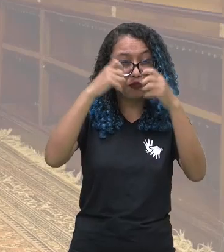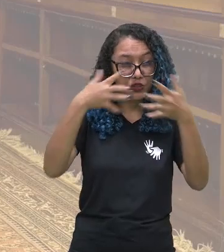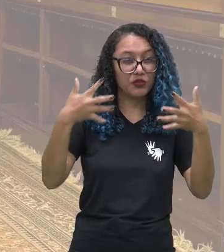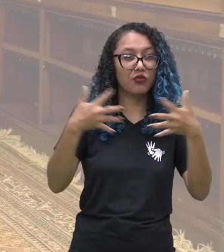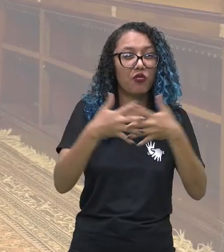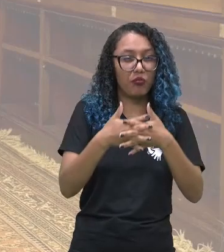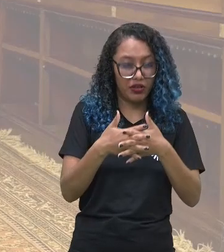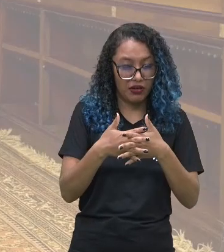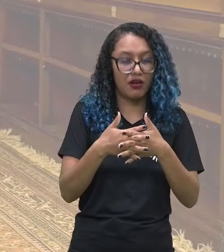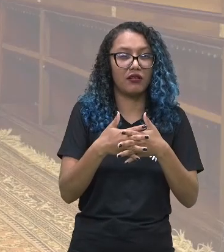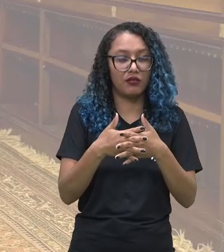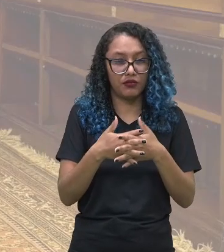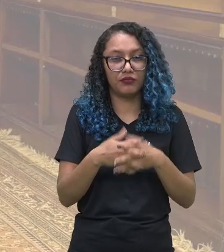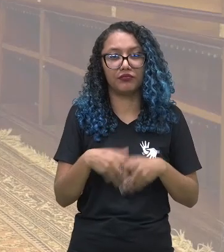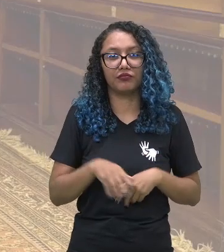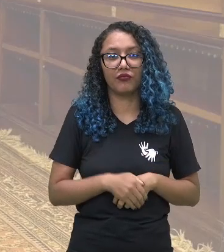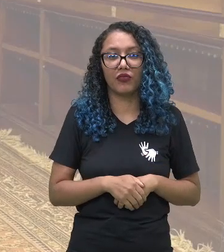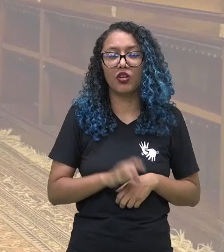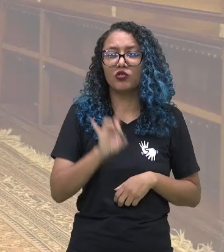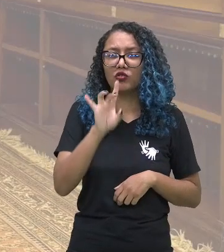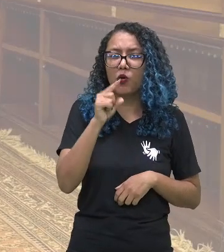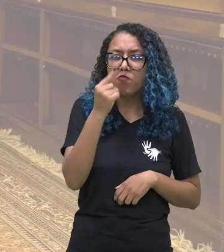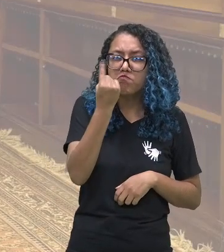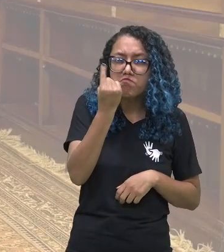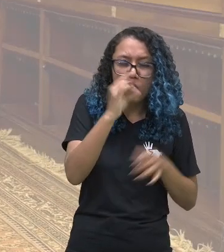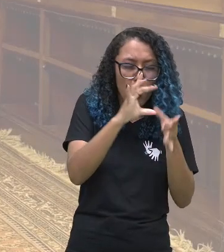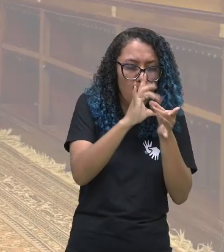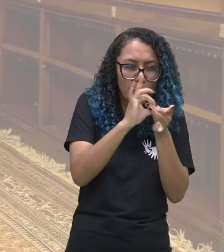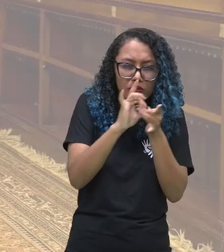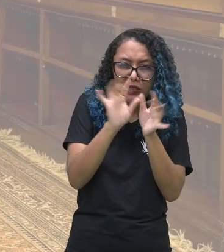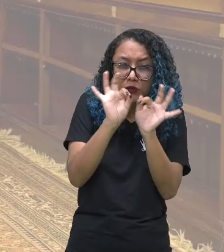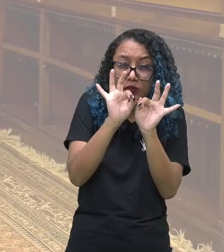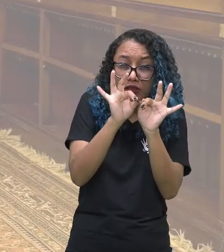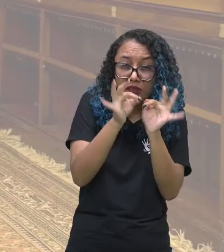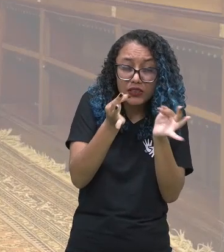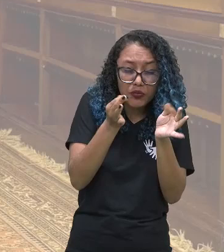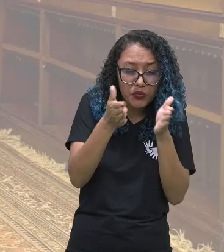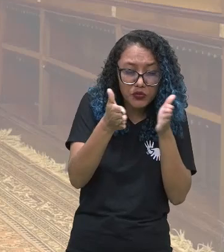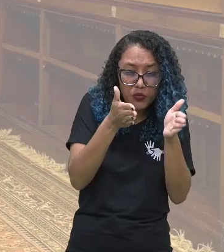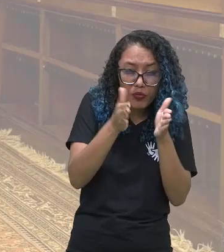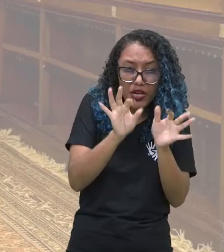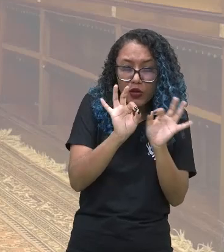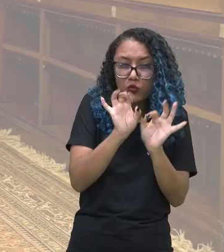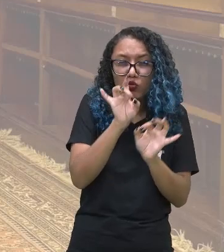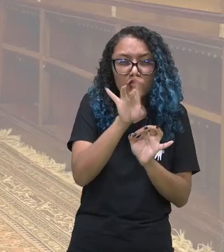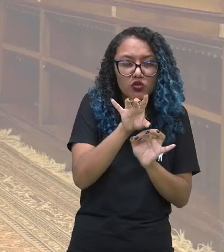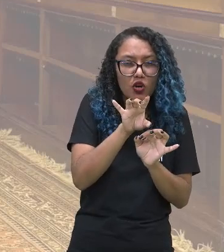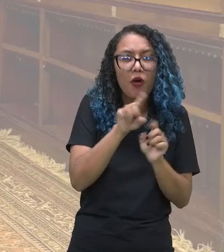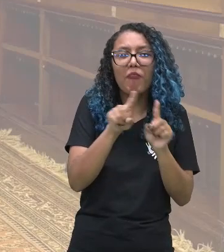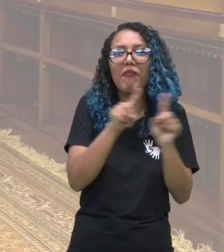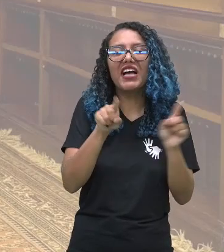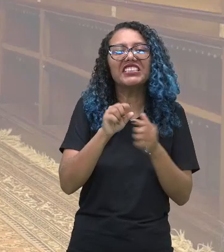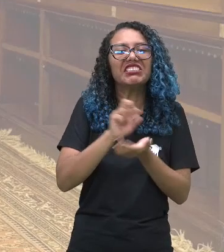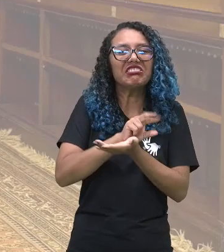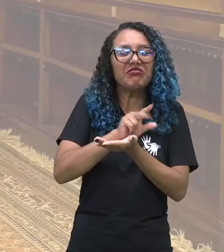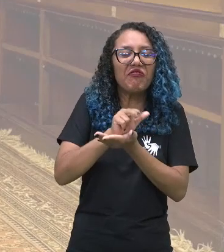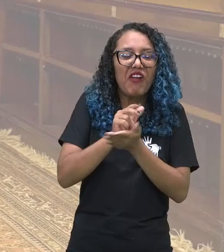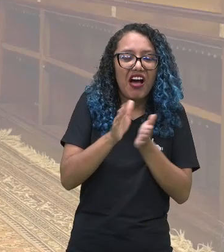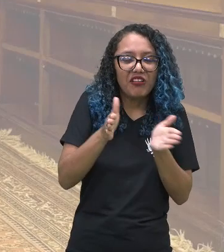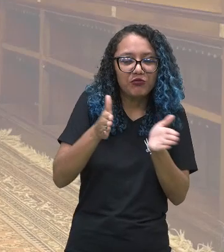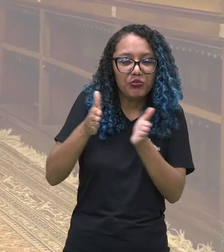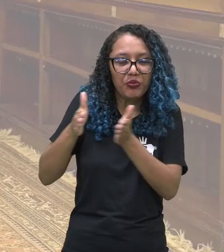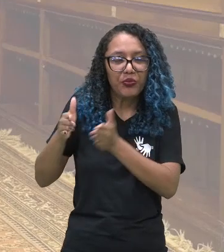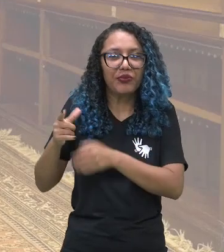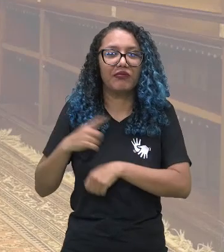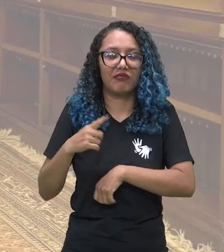assim, é apenas uma parte da história do Brasil e tem muito mais. E eu quero trazer para vocês um trecho